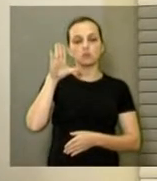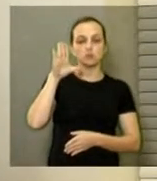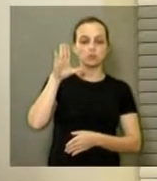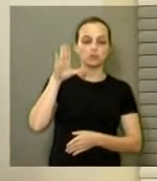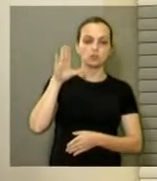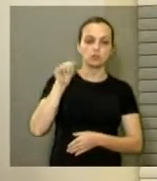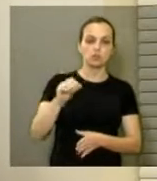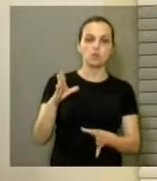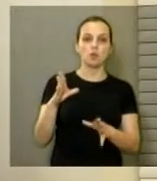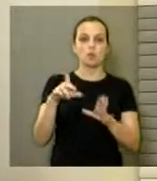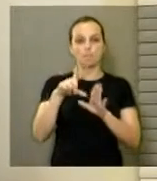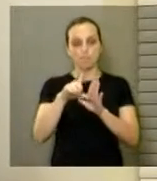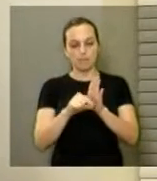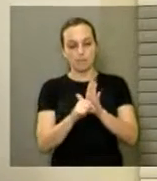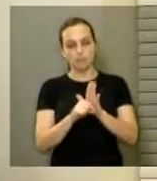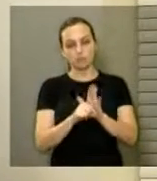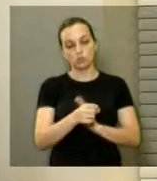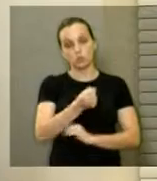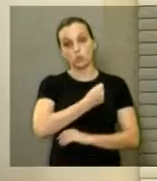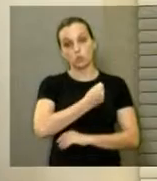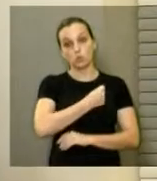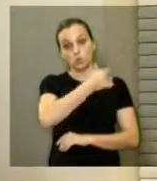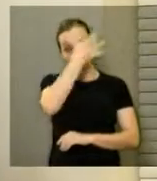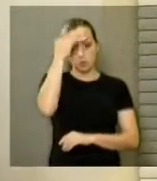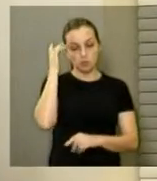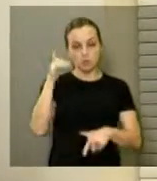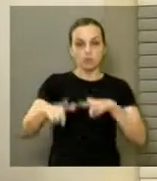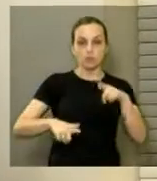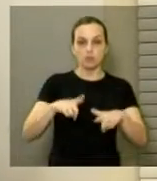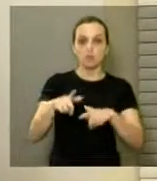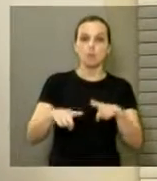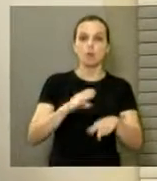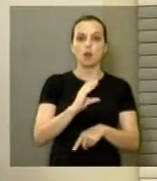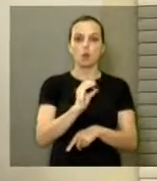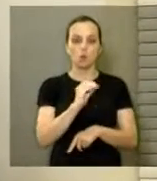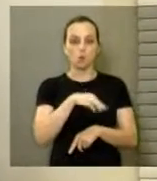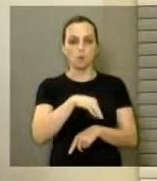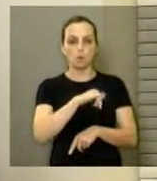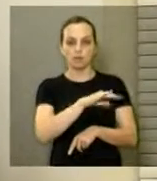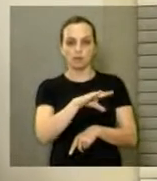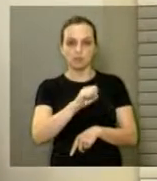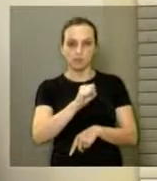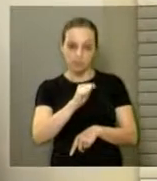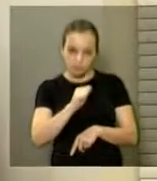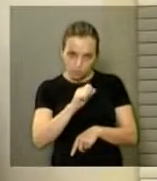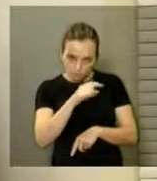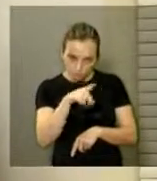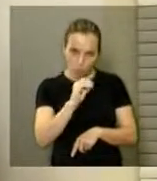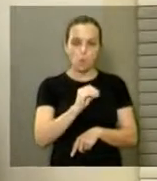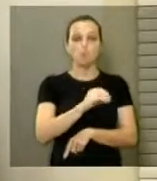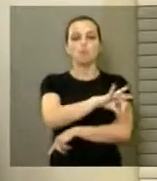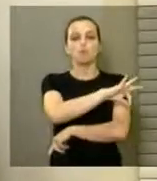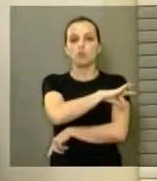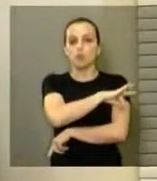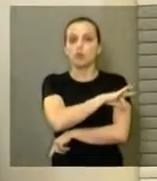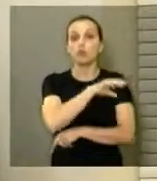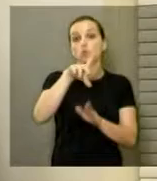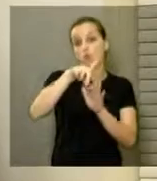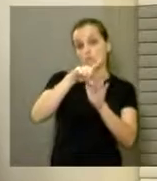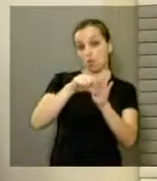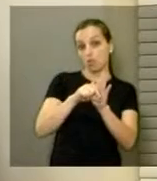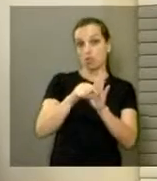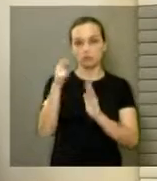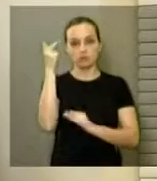Tá? O número de cargos comissionados em Araraquara é proporcionalmente um dos menores no Estado de São Paulo.